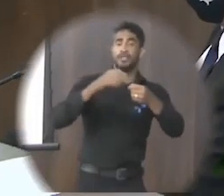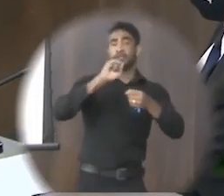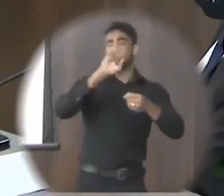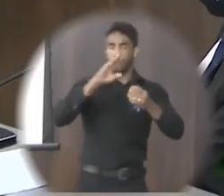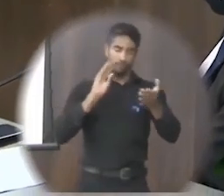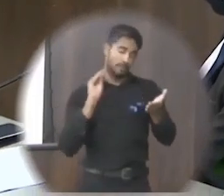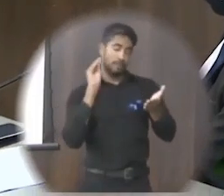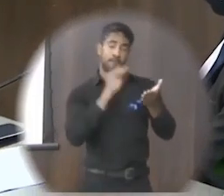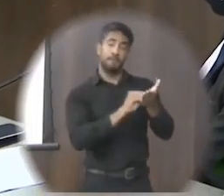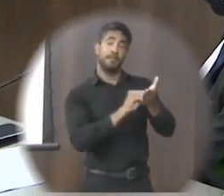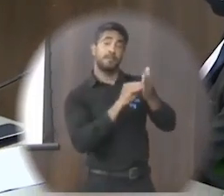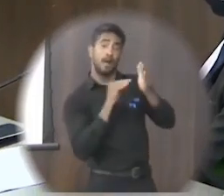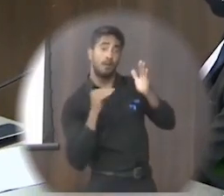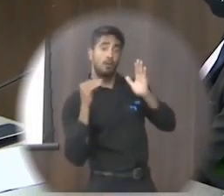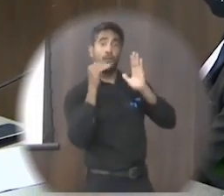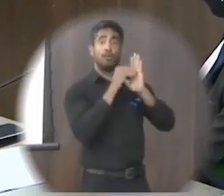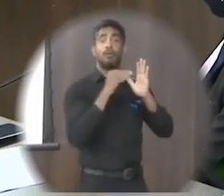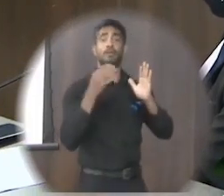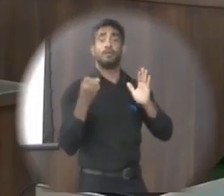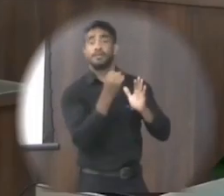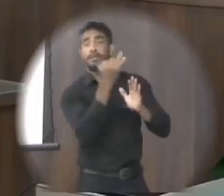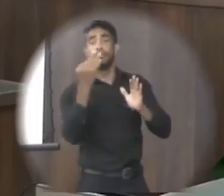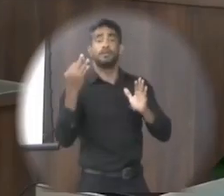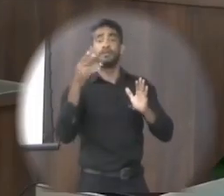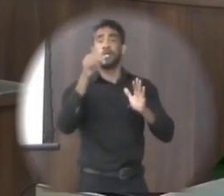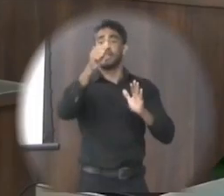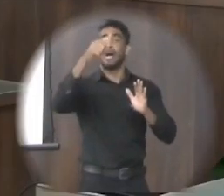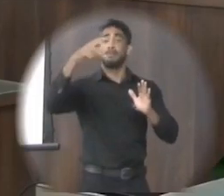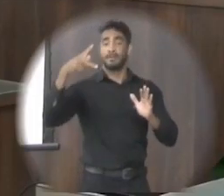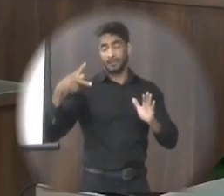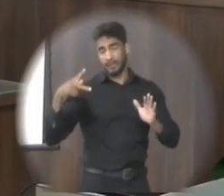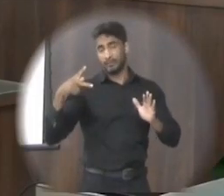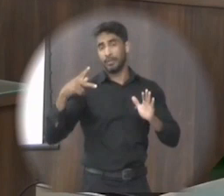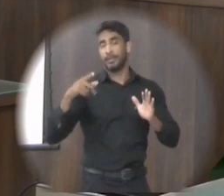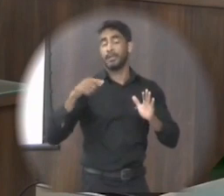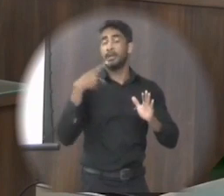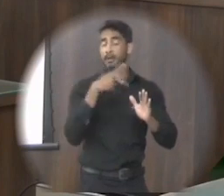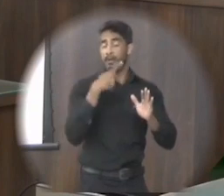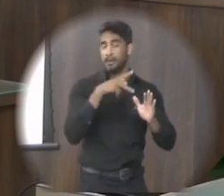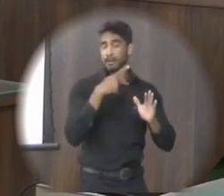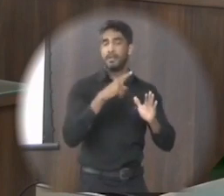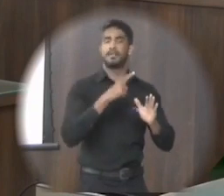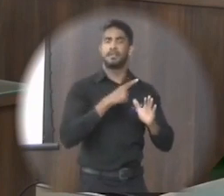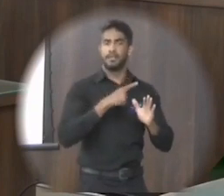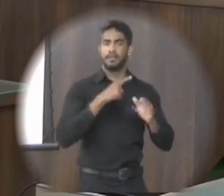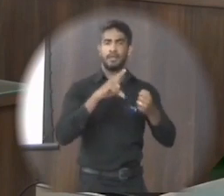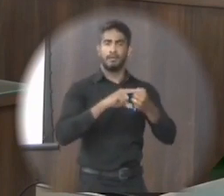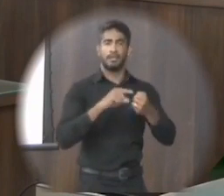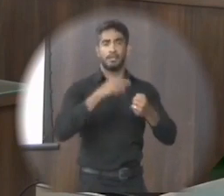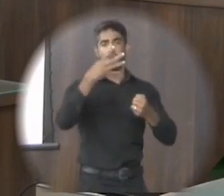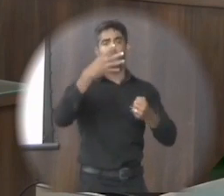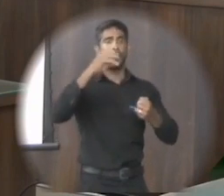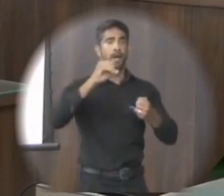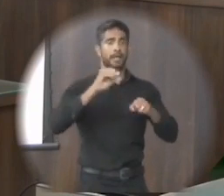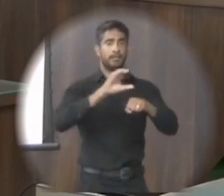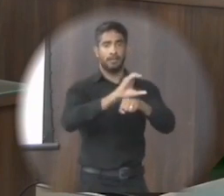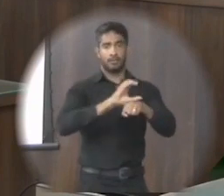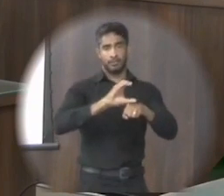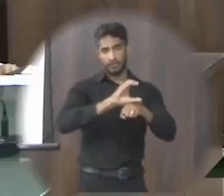limite máximo para a concessão de aposentadorias e pensões pelo regime de previdência de que trata o artigo 40 da